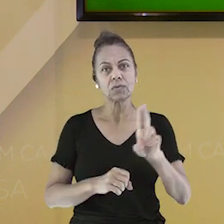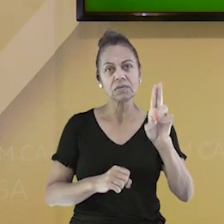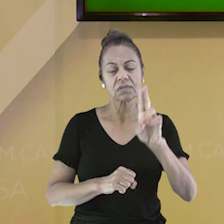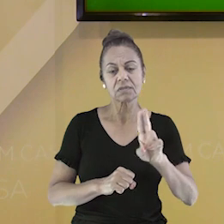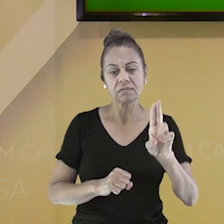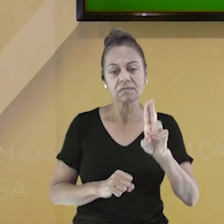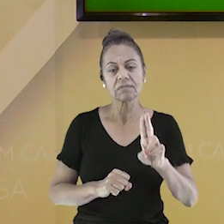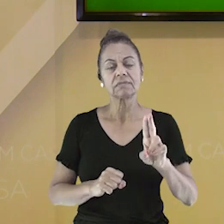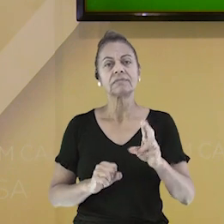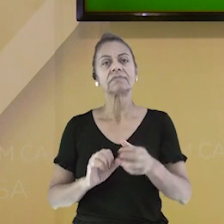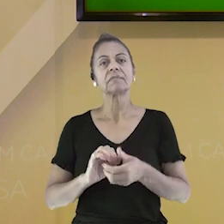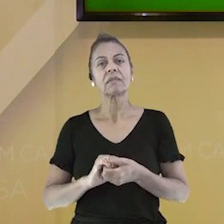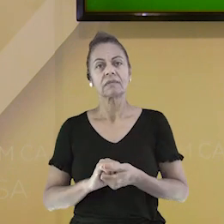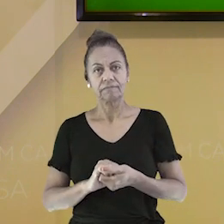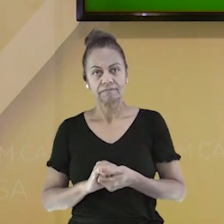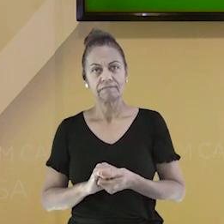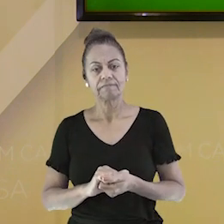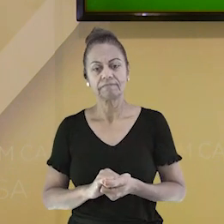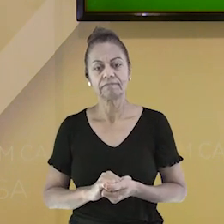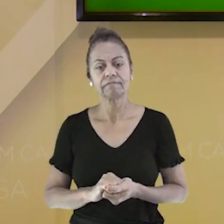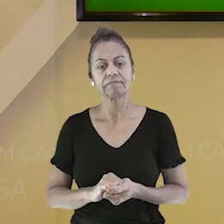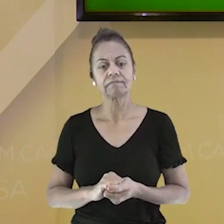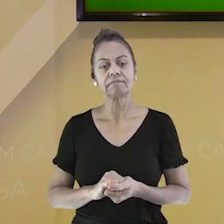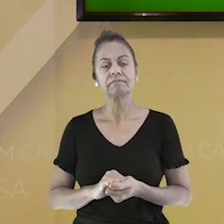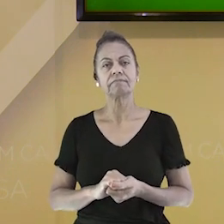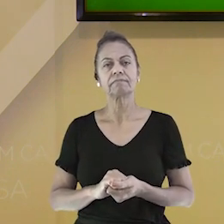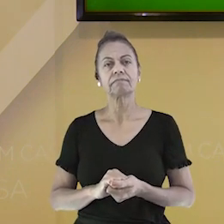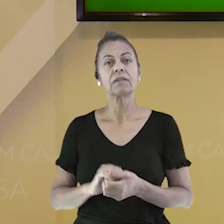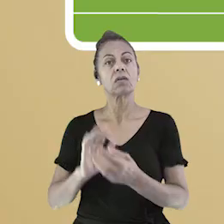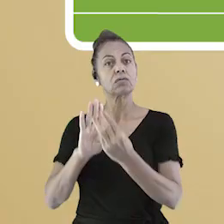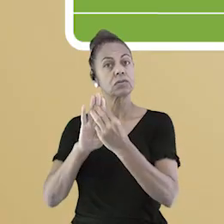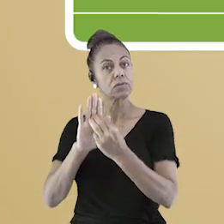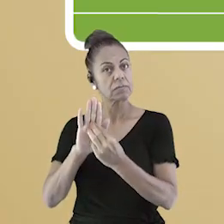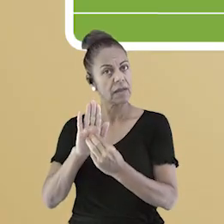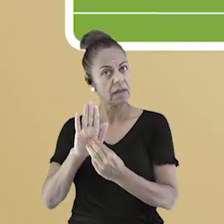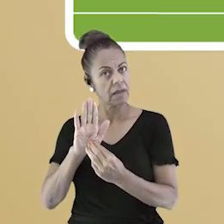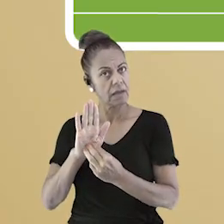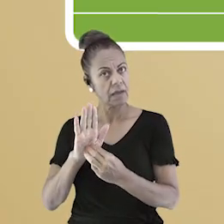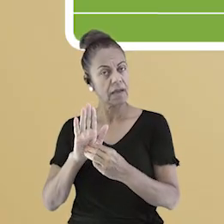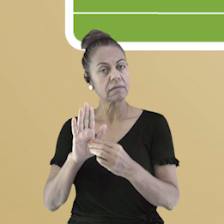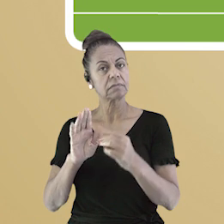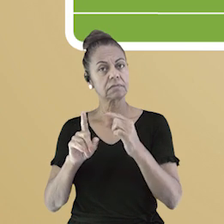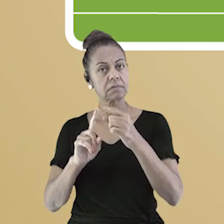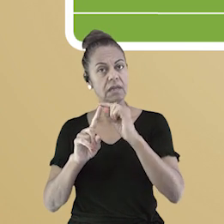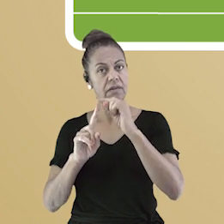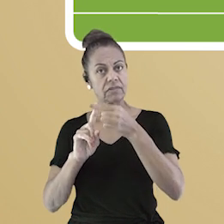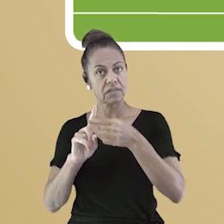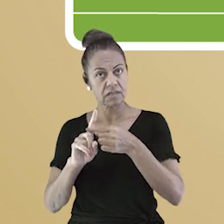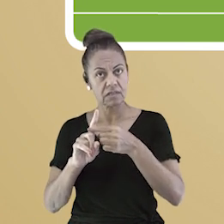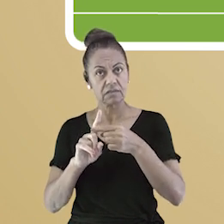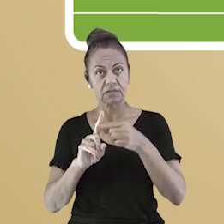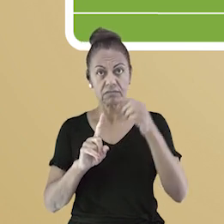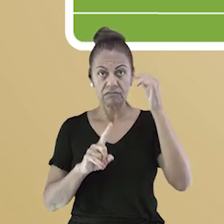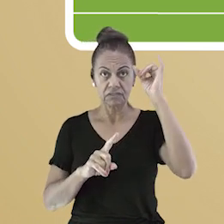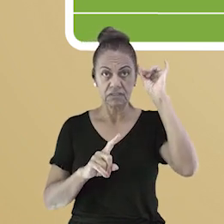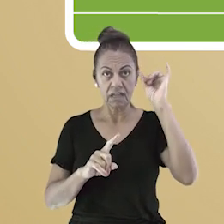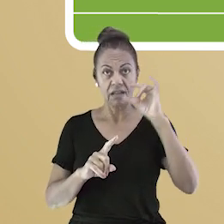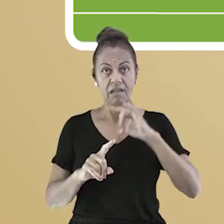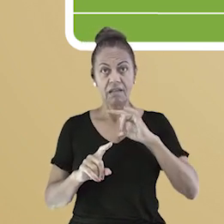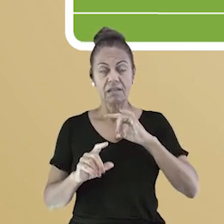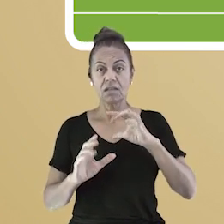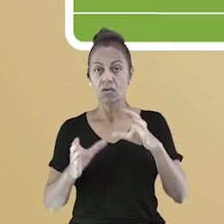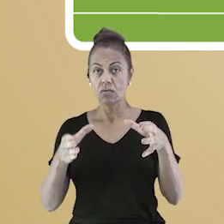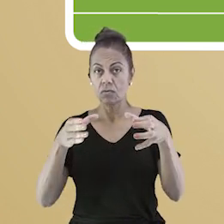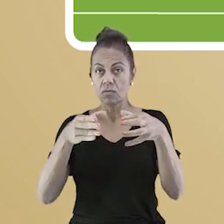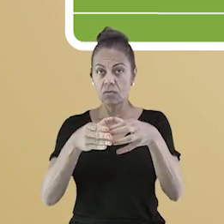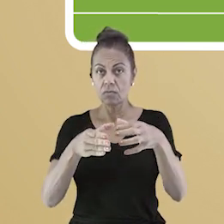de efeitos prolongados. Então, vamos conhecê-los. Bom, os métodos contraceptivos são divididos em 4